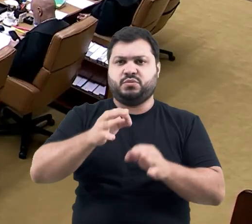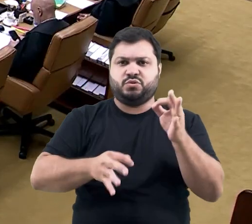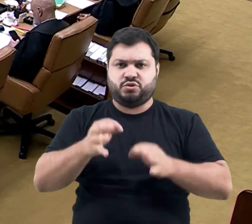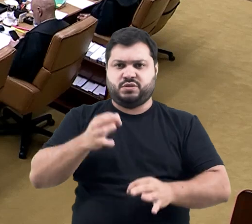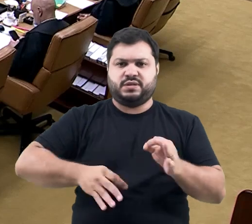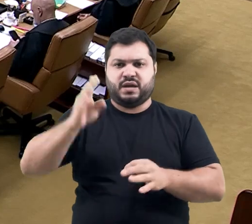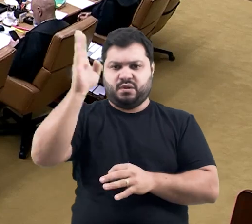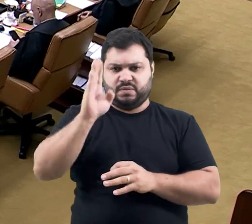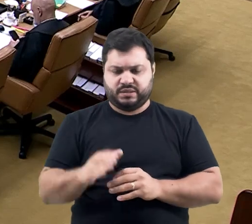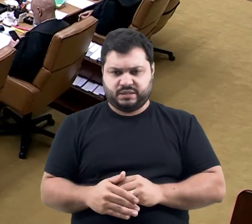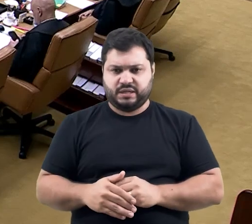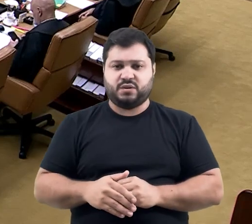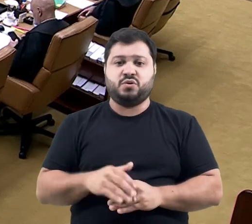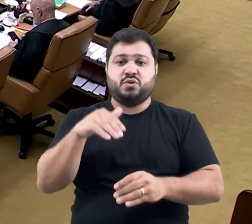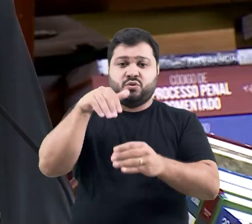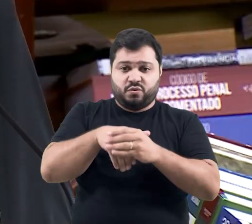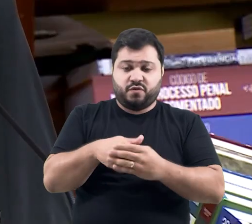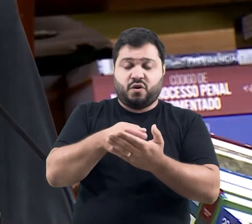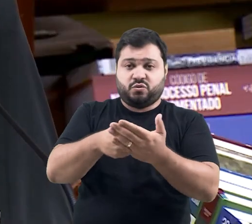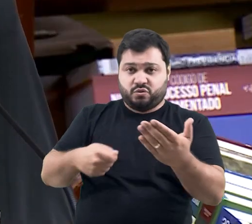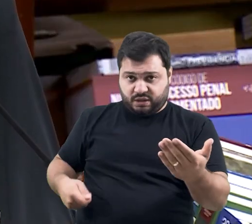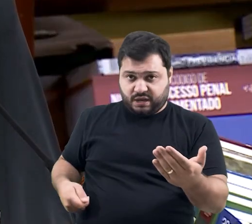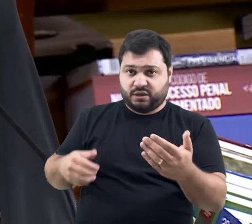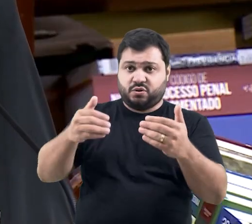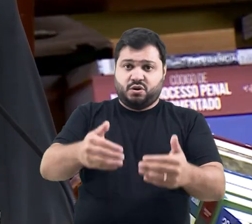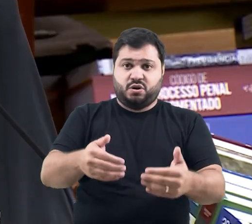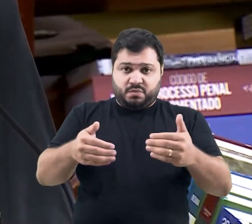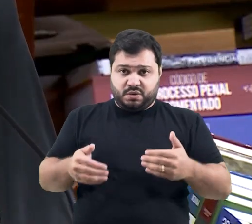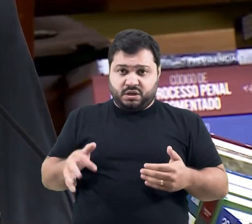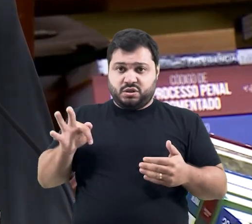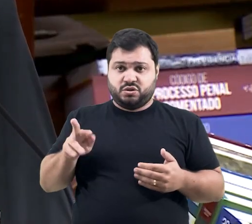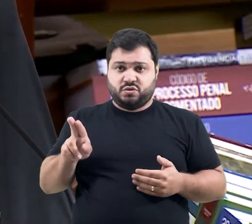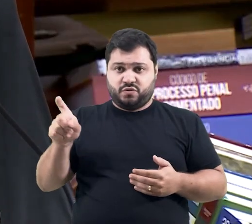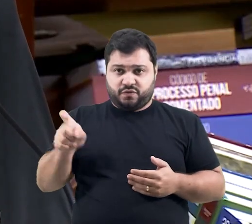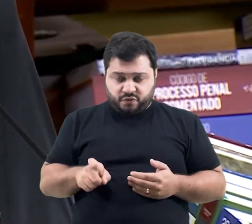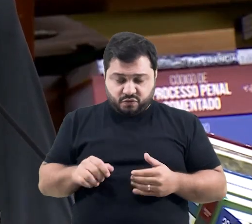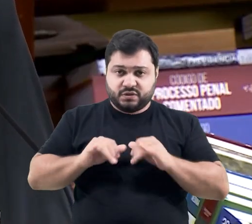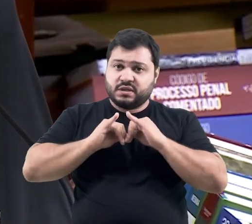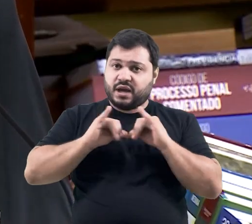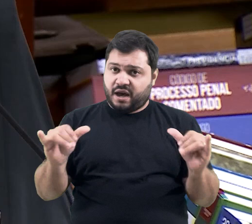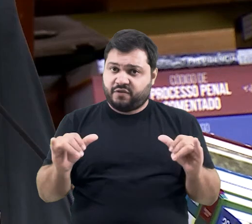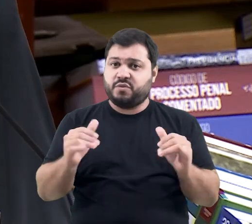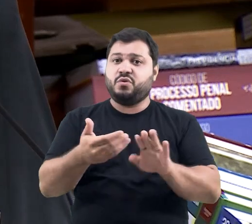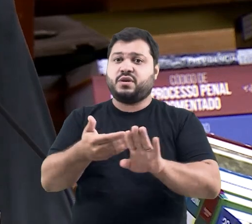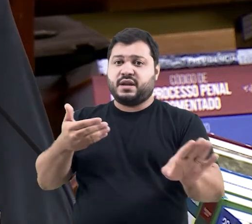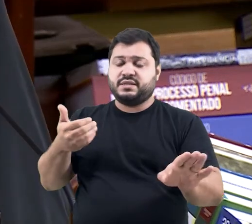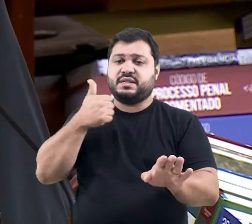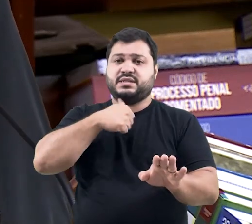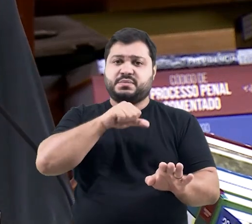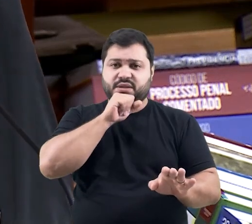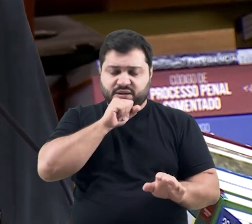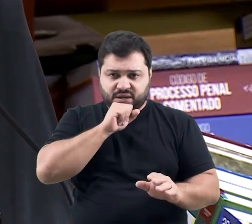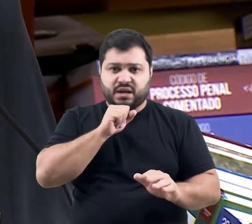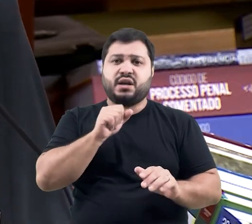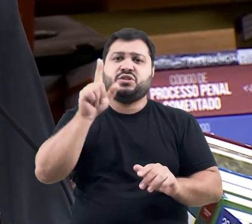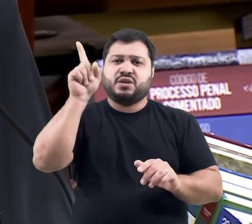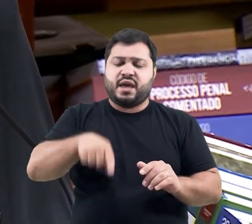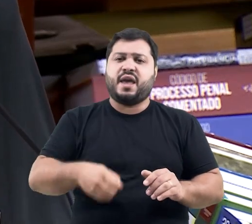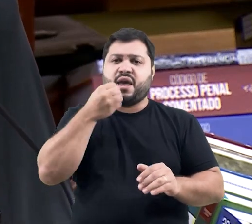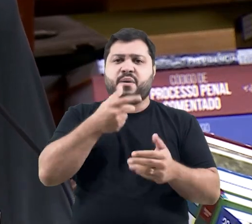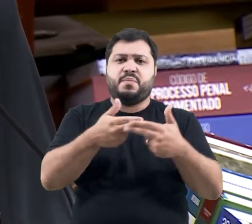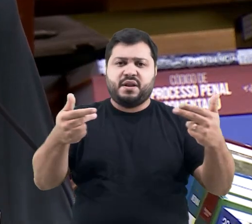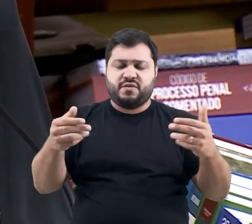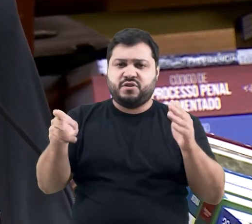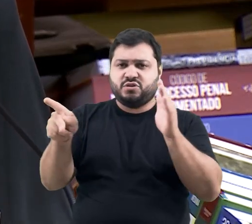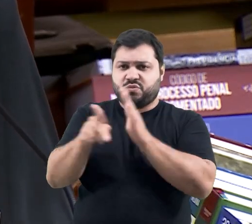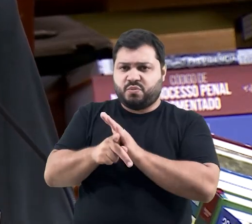no âmbito do judiciário brasileiro. No voto, o relator ministro Luiz Fux afirmou que a licença maternidade